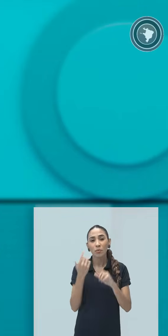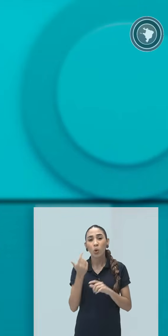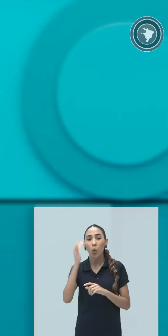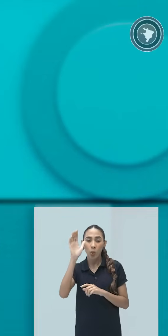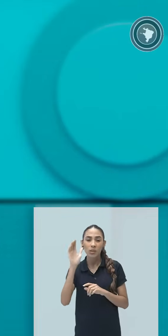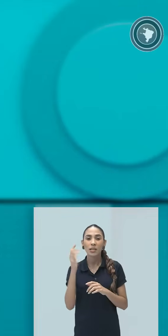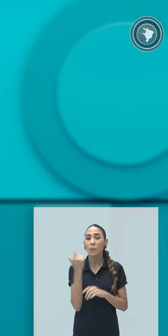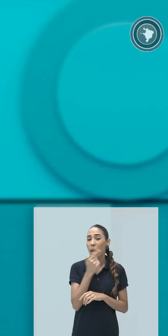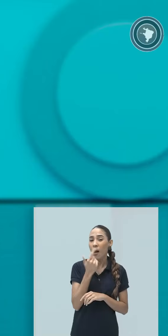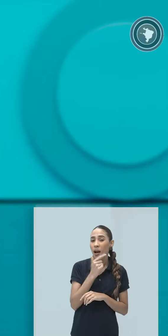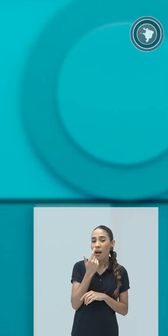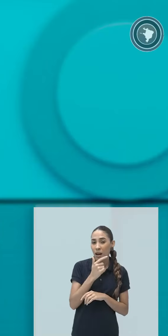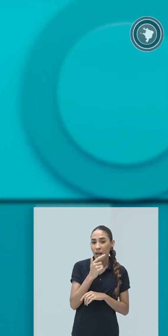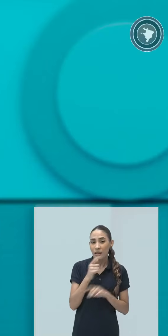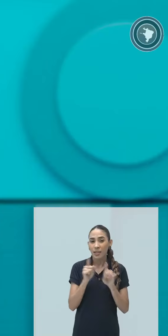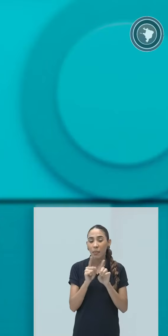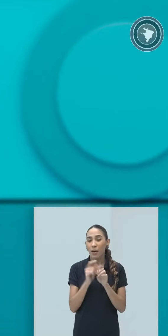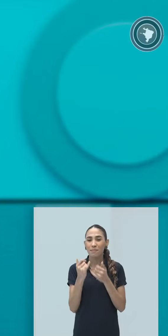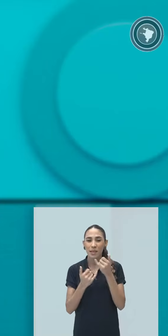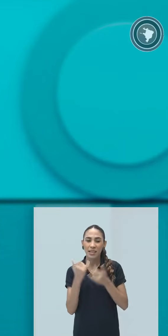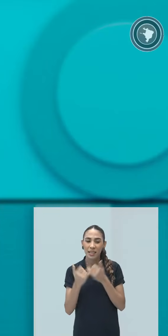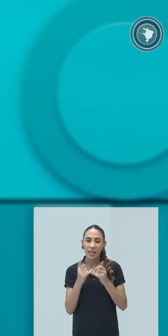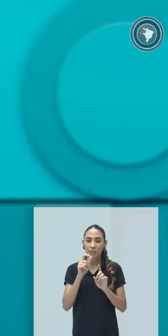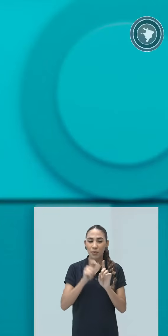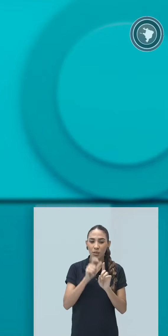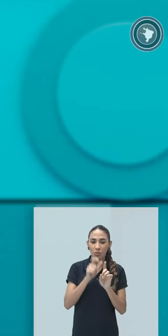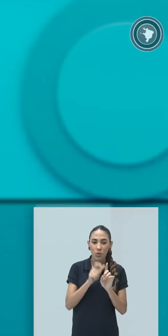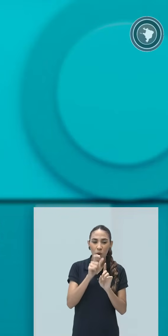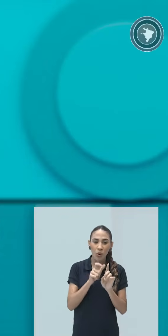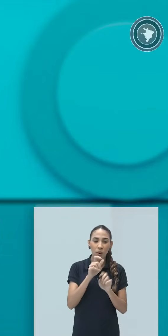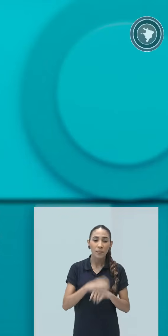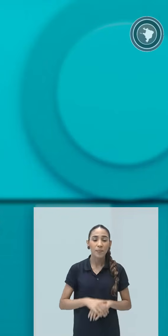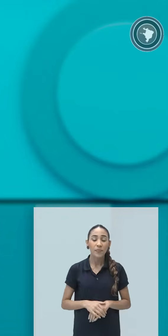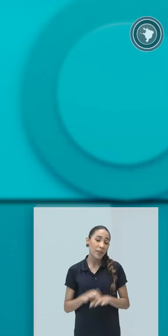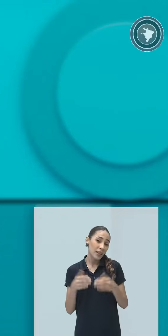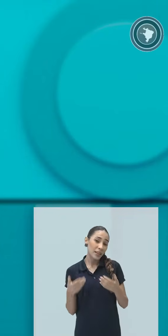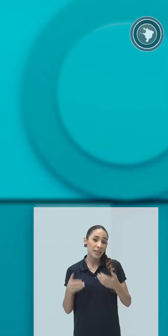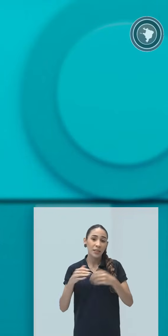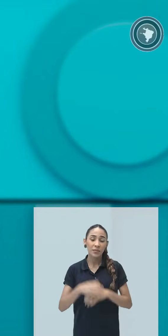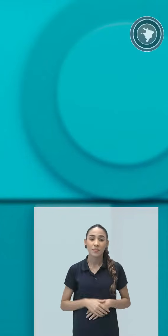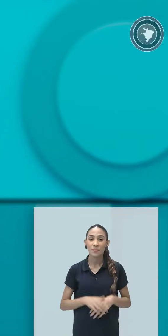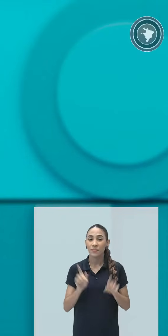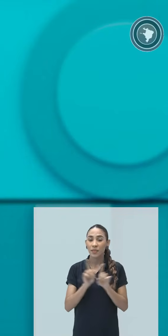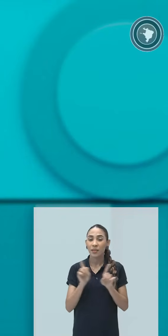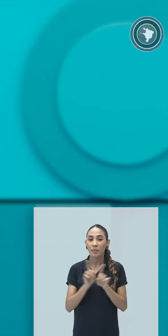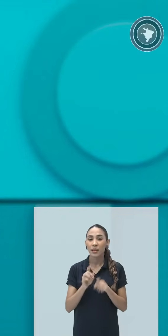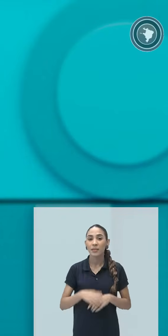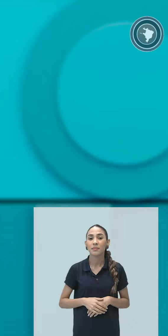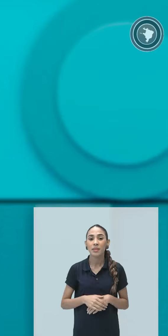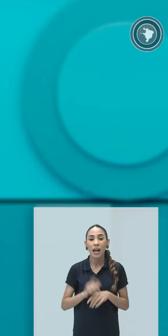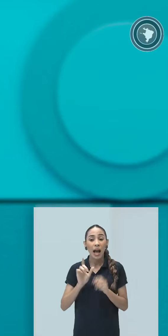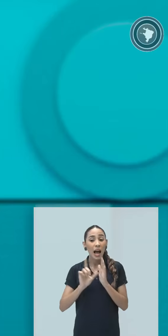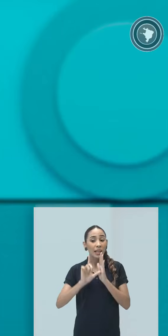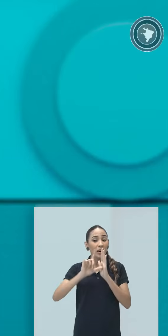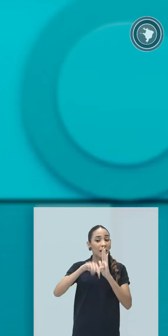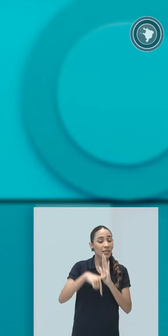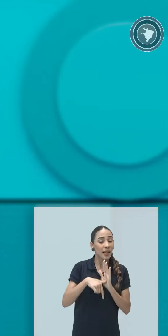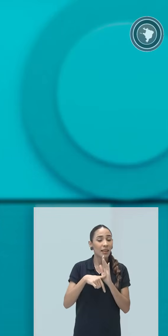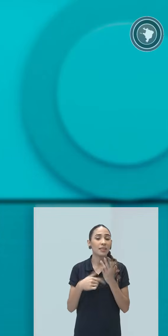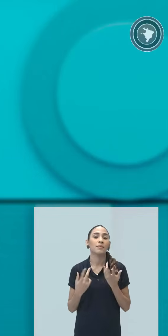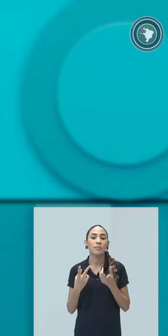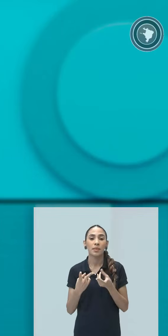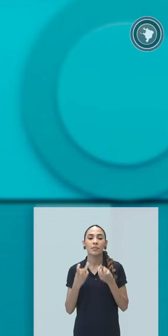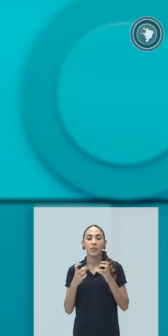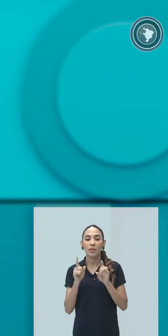de humor, brincar com a personagem, com a Ju, ali dizendo que ela estava atrasada, percebendo